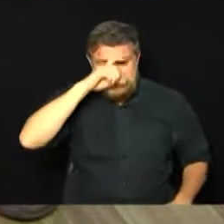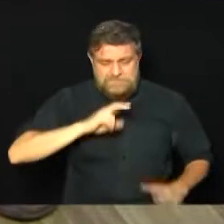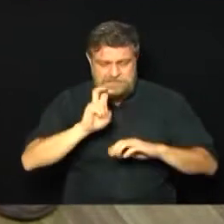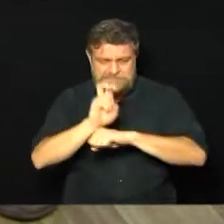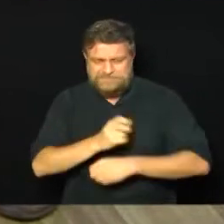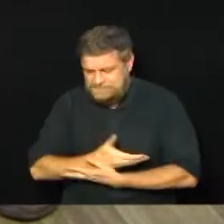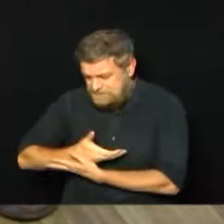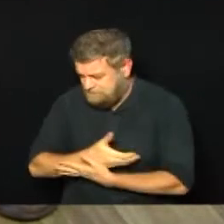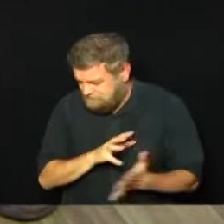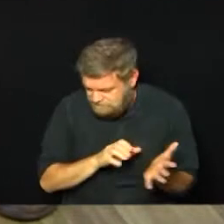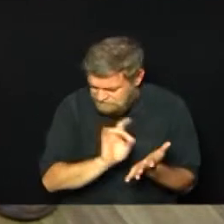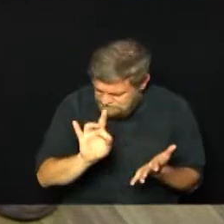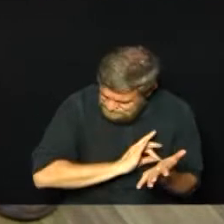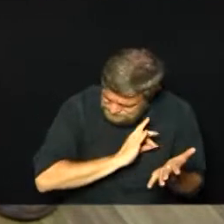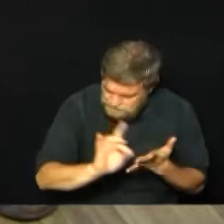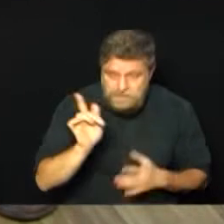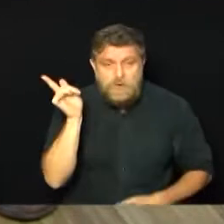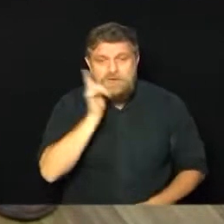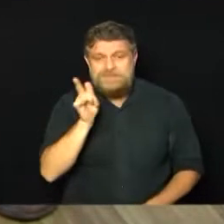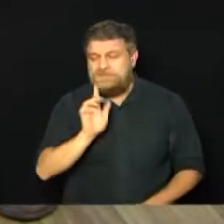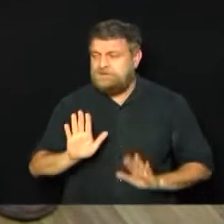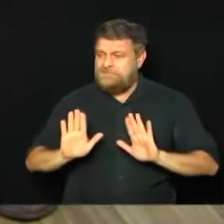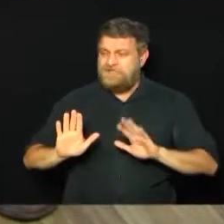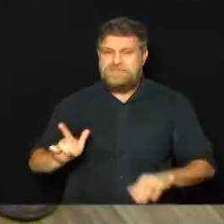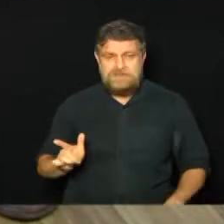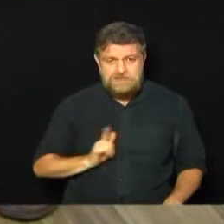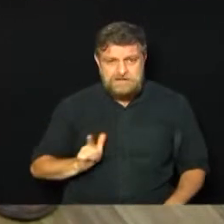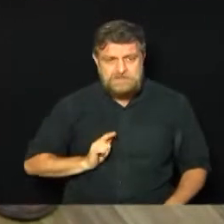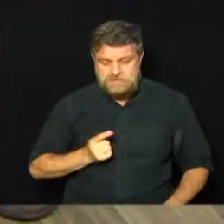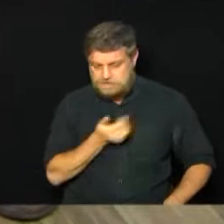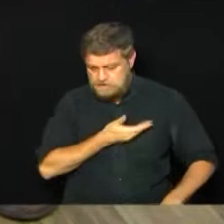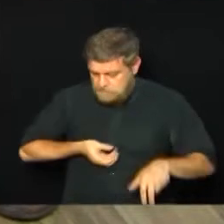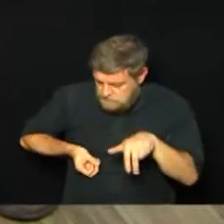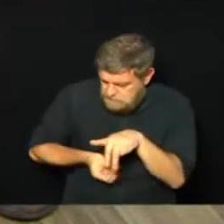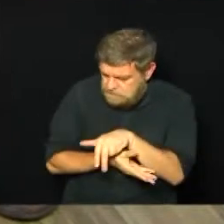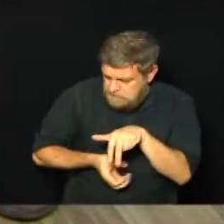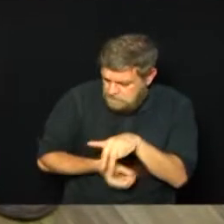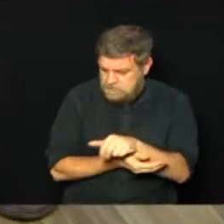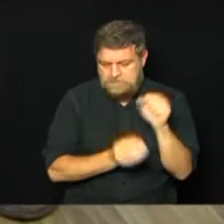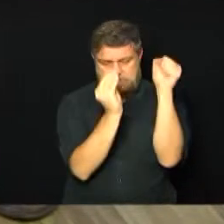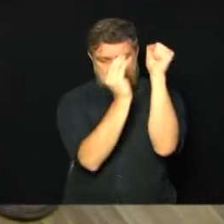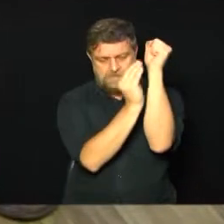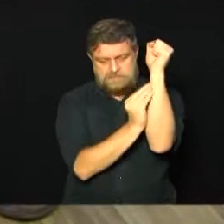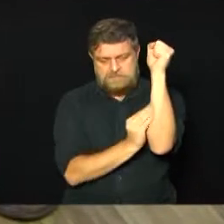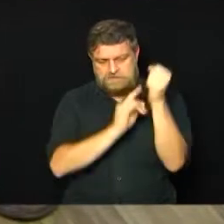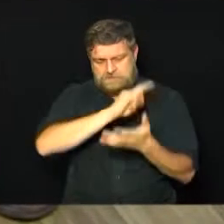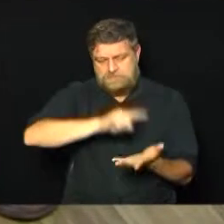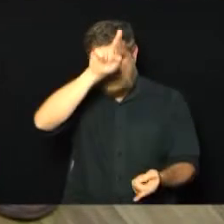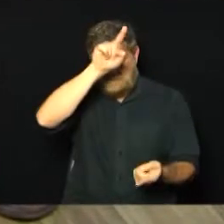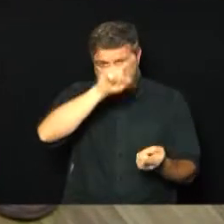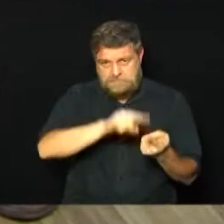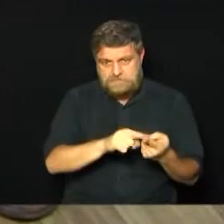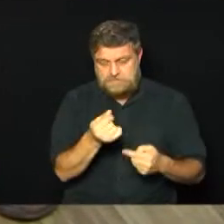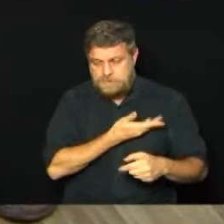que é difícil conseguir um determinado cartão e mesmo assim existe corrupção. Desburocratizando não aumentaria a